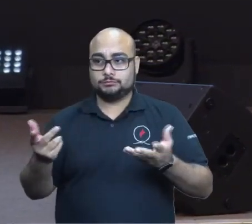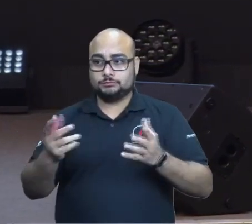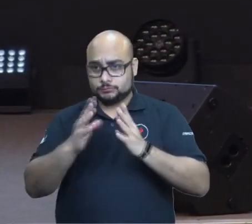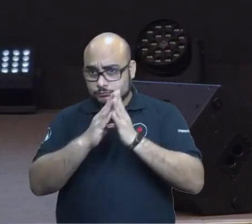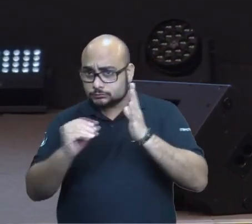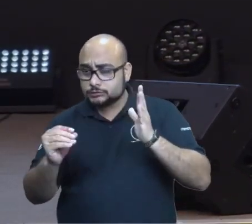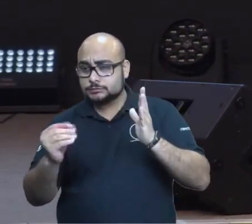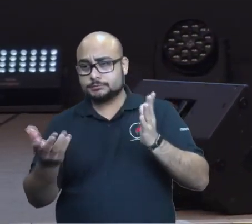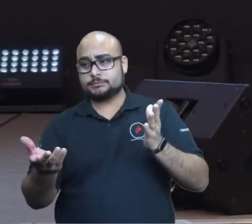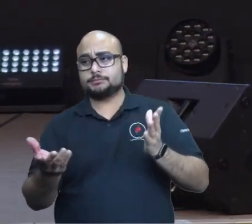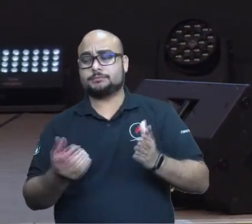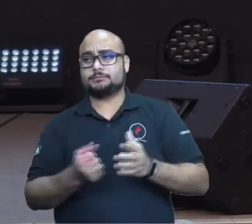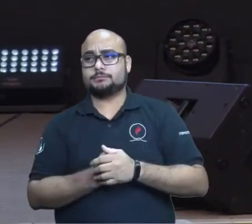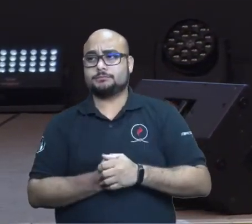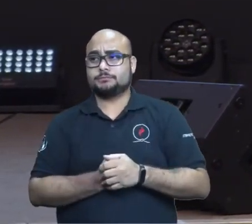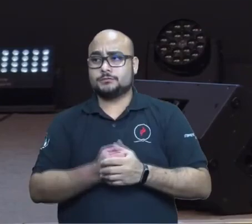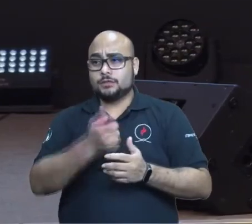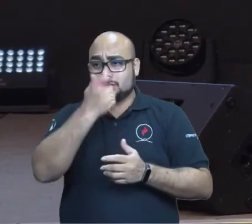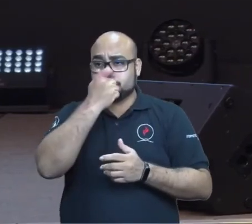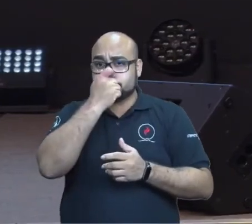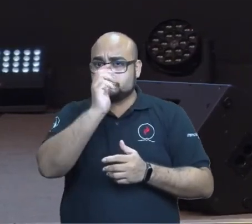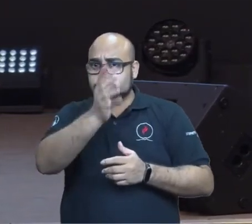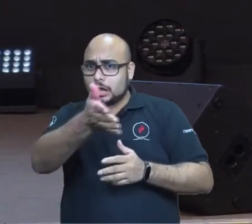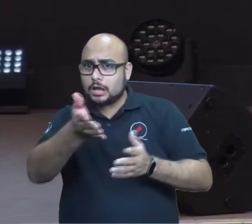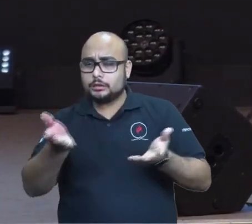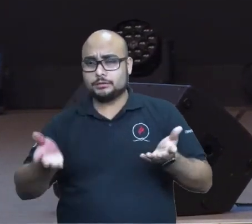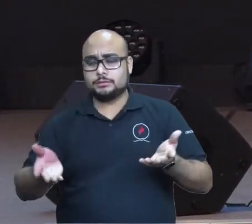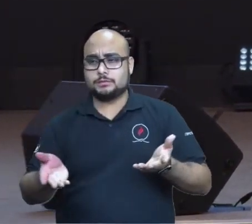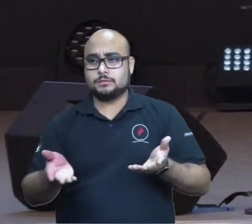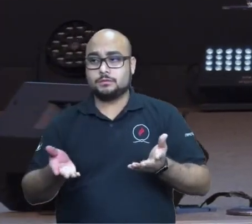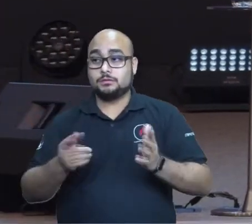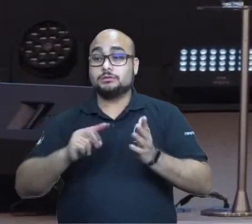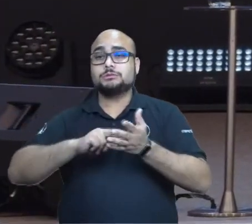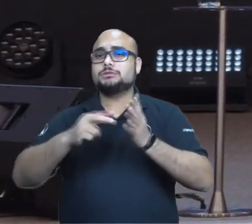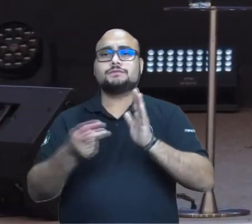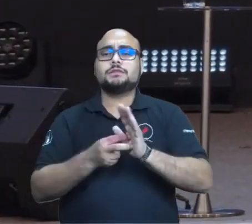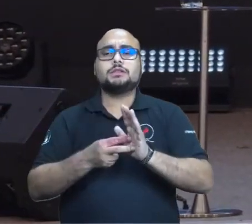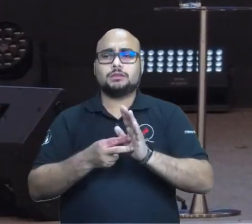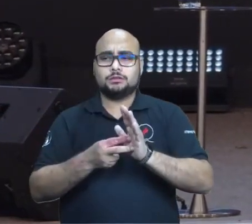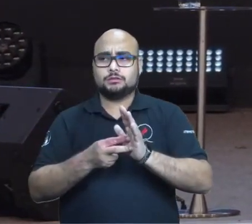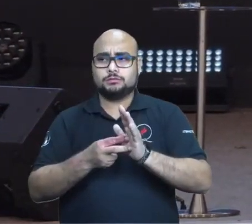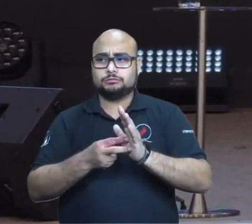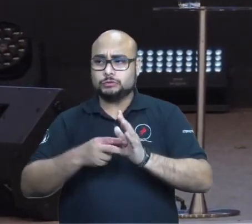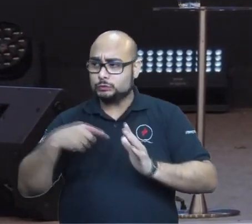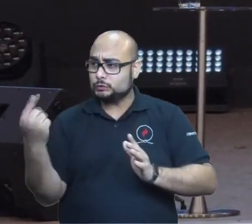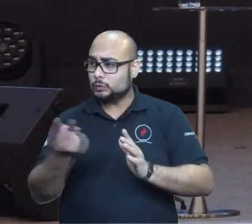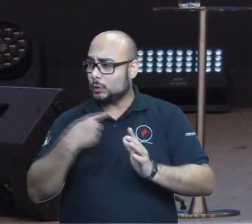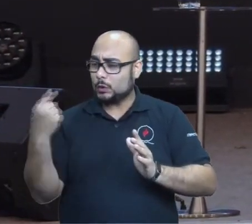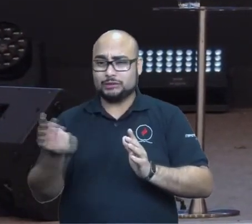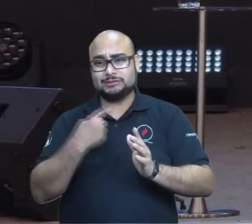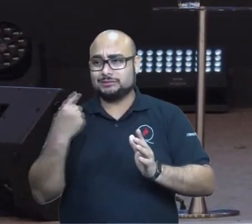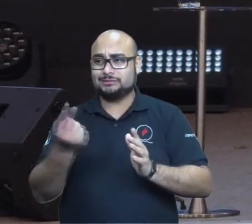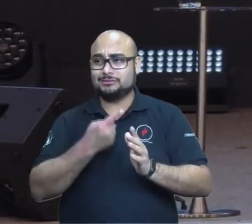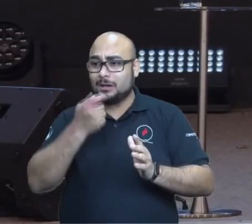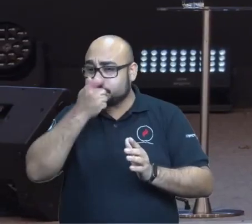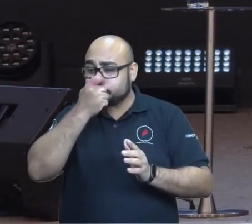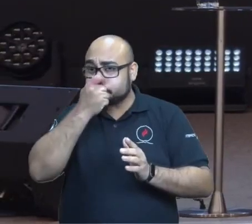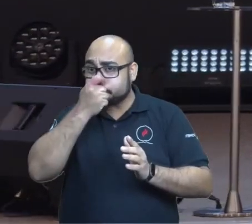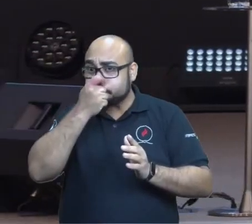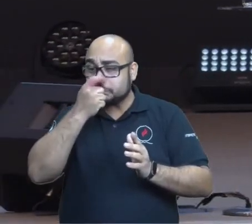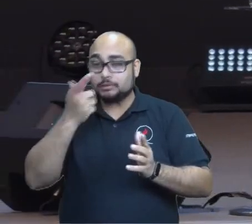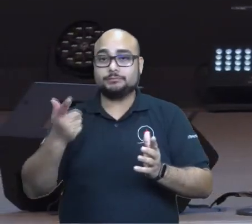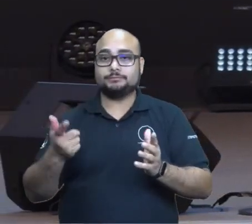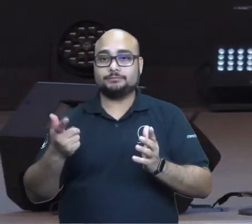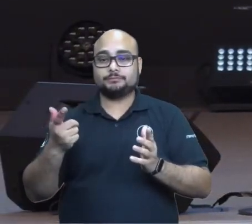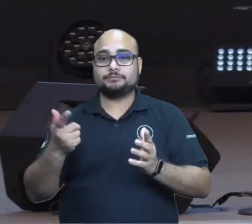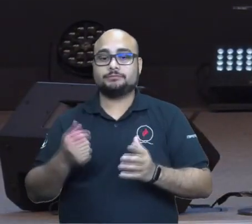isso nos é estreito significa que eles estão dizendo assim para nós é estreito De onde saiu